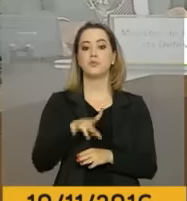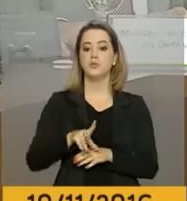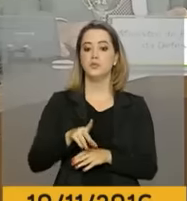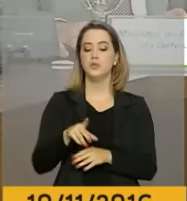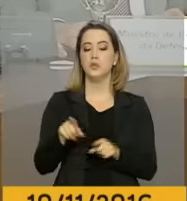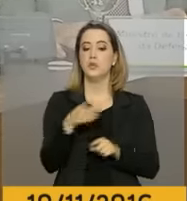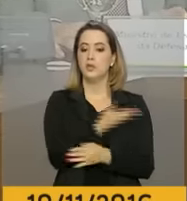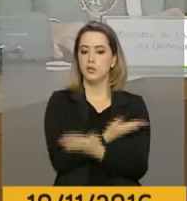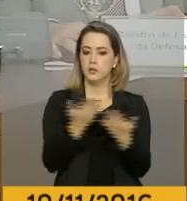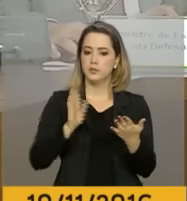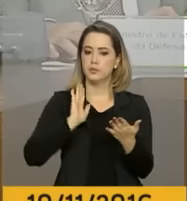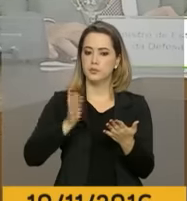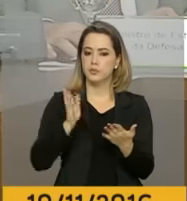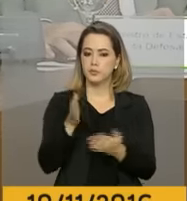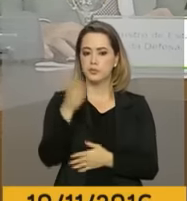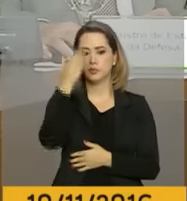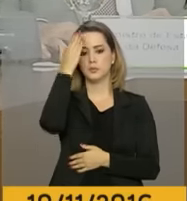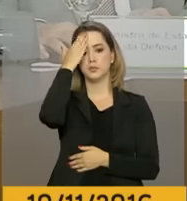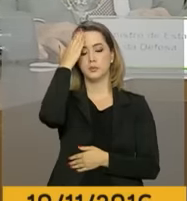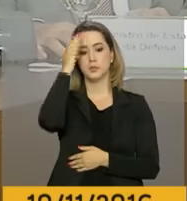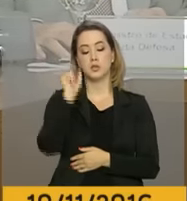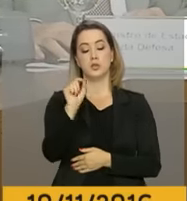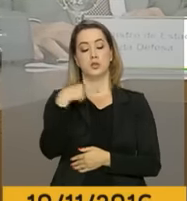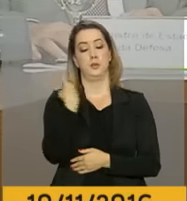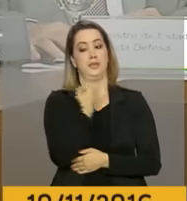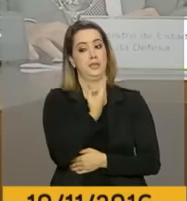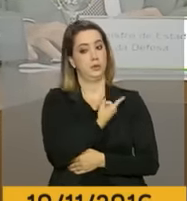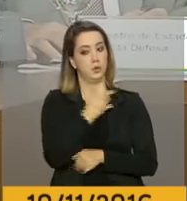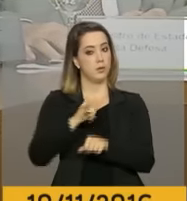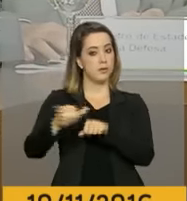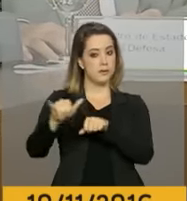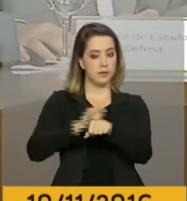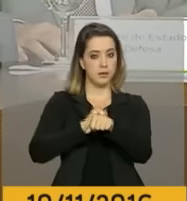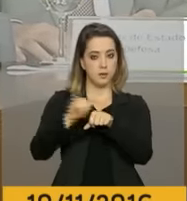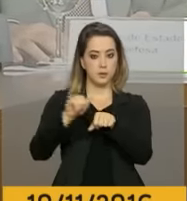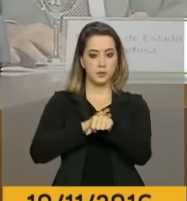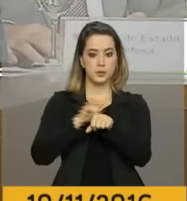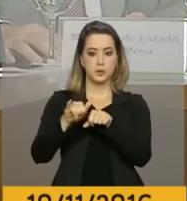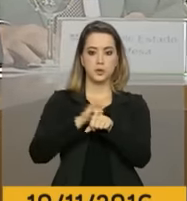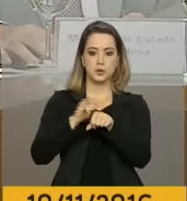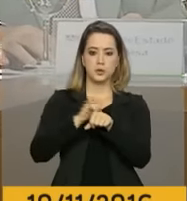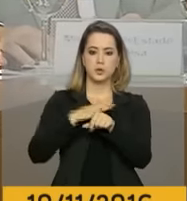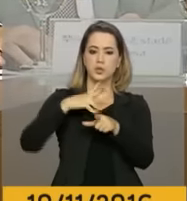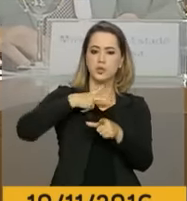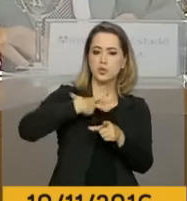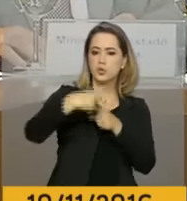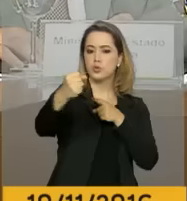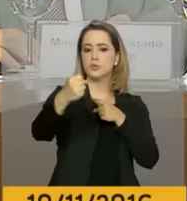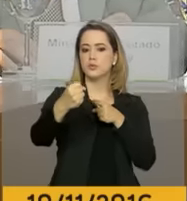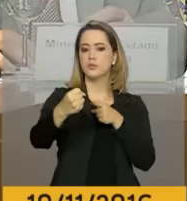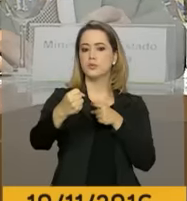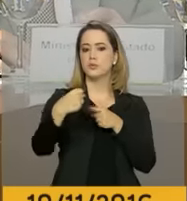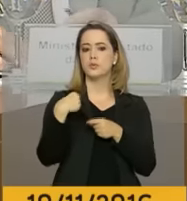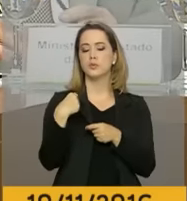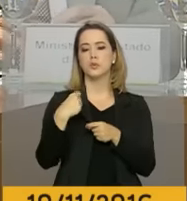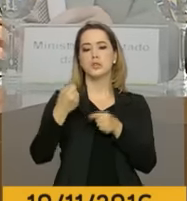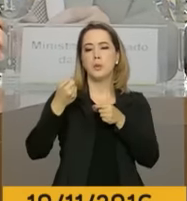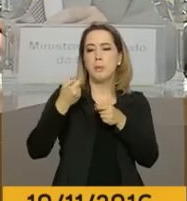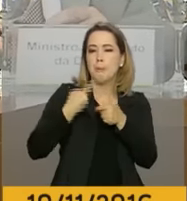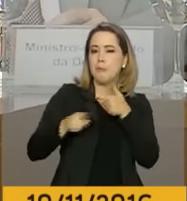dirigido. Os senhores sabem que nossa estratégia de superação de